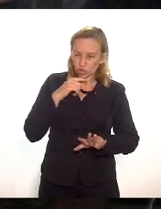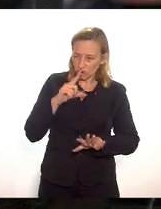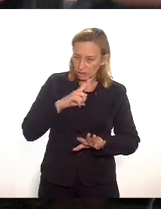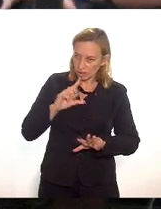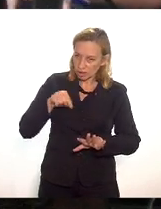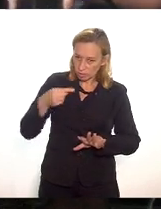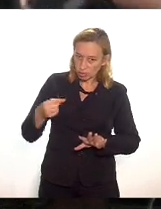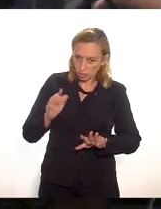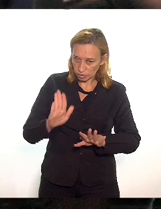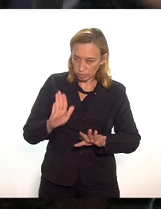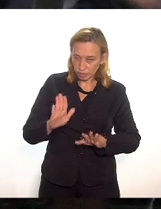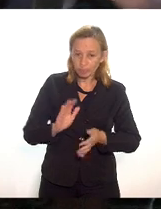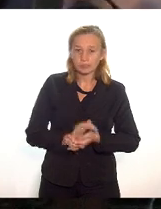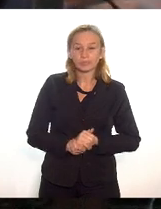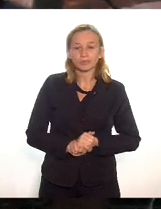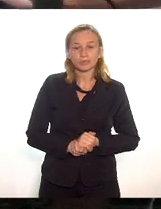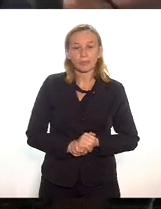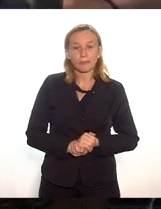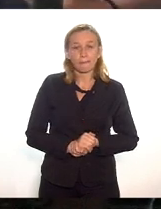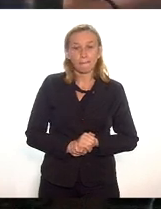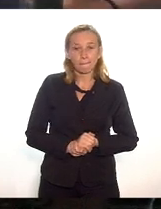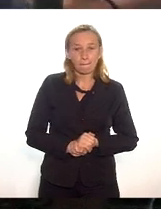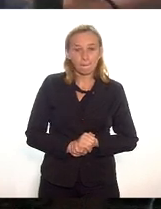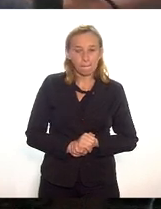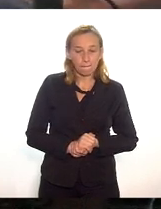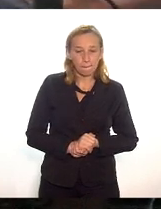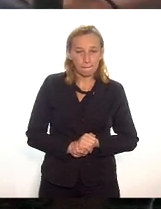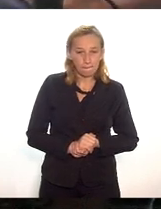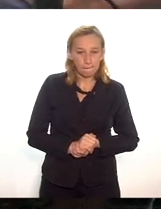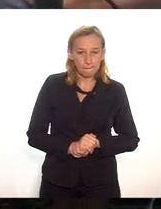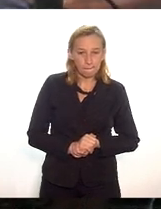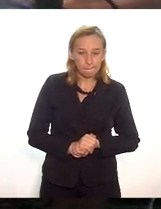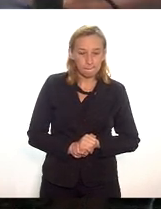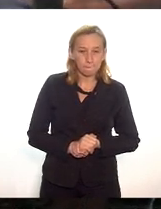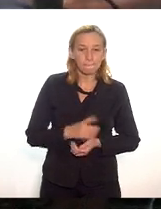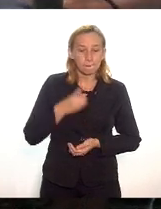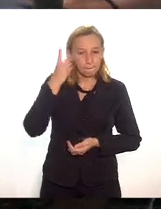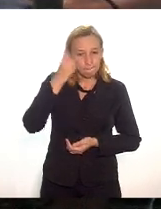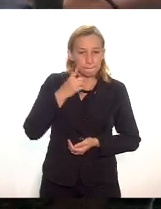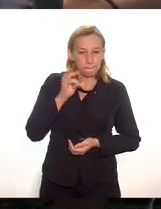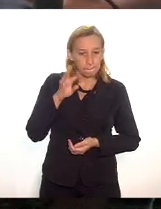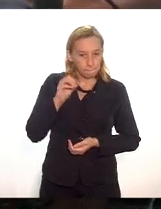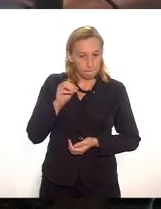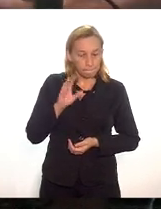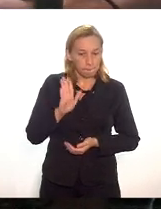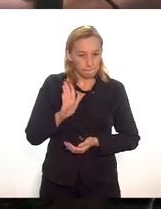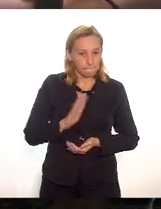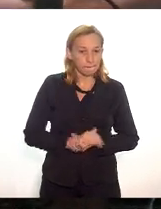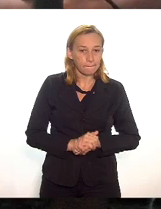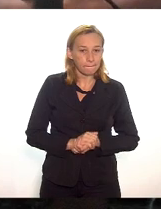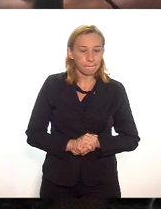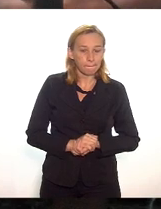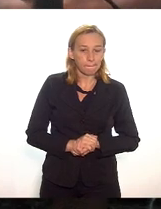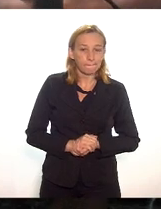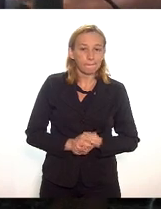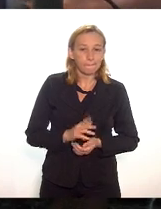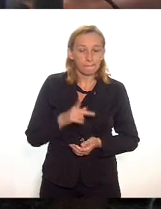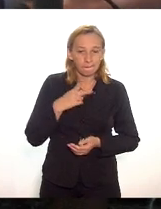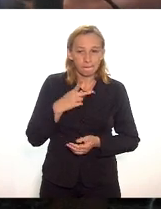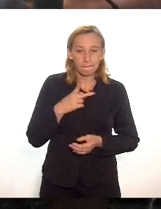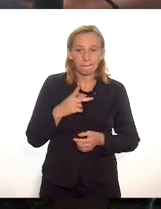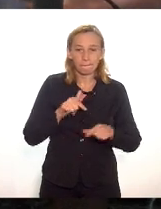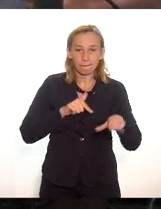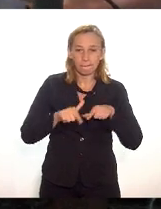um ato da mesa. Eu comuniquei, presidente. Tem um ato da mesa. Deputado Bebeto, tem um ato da mesa que regulamenta o